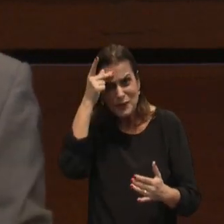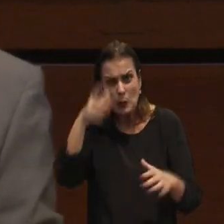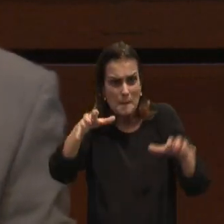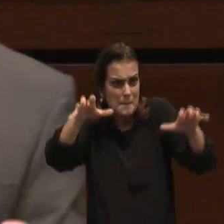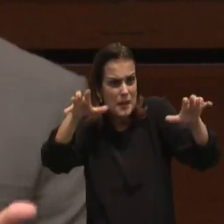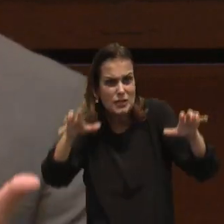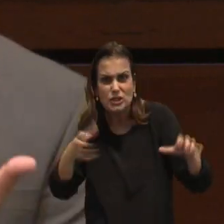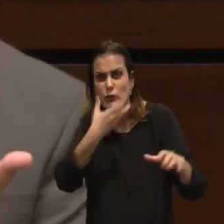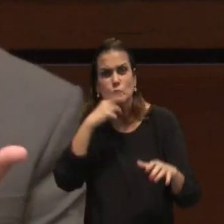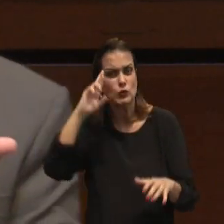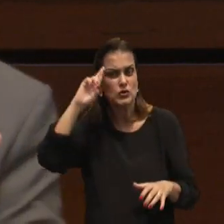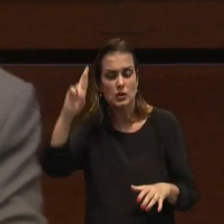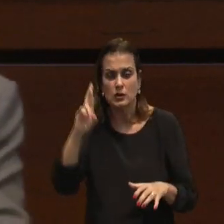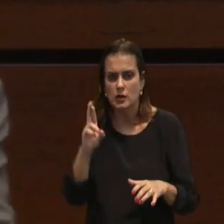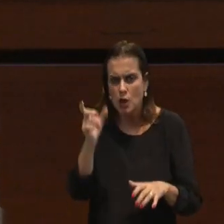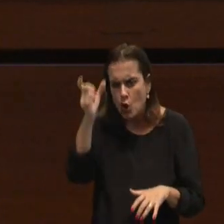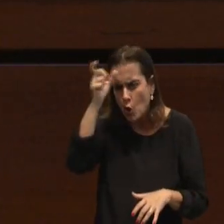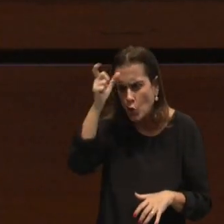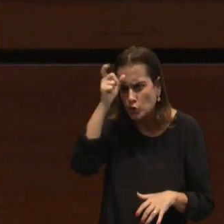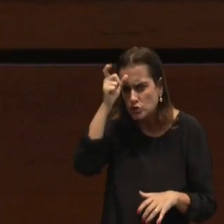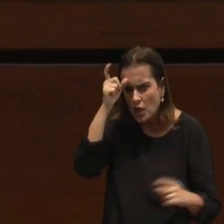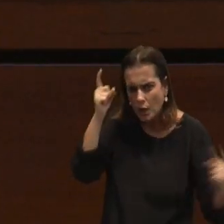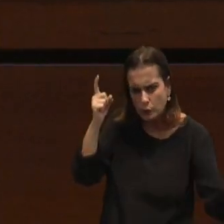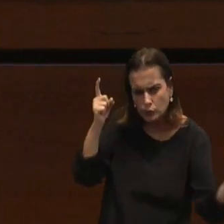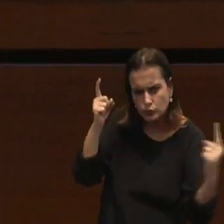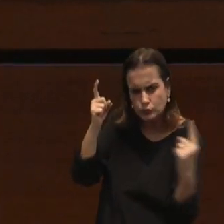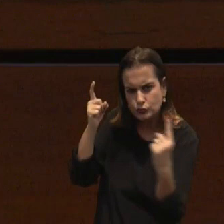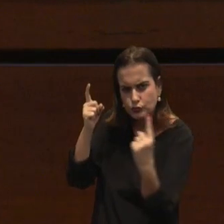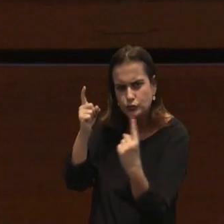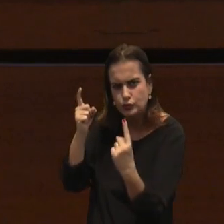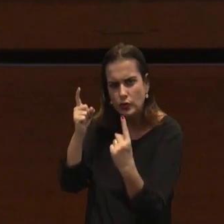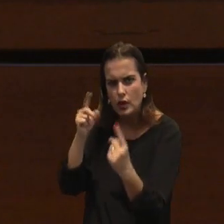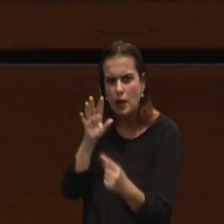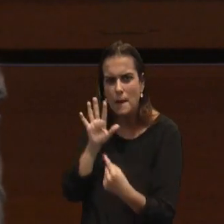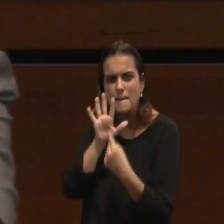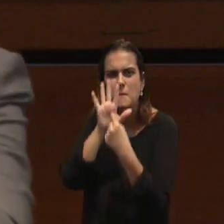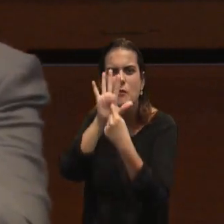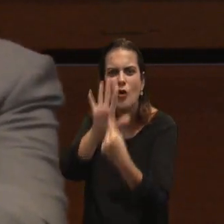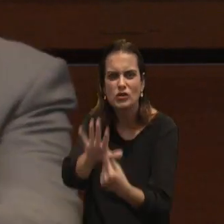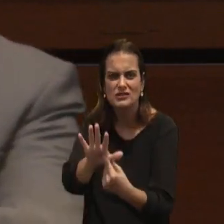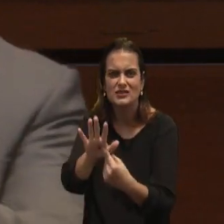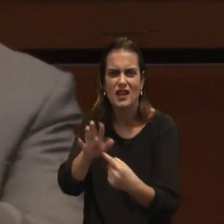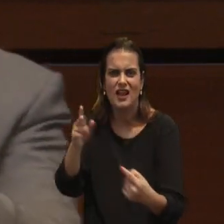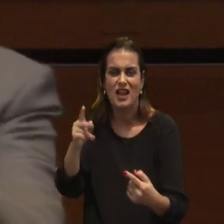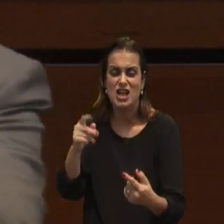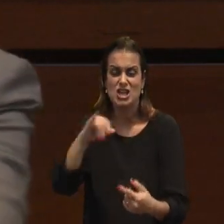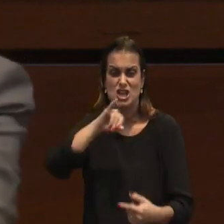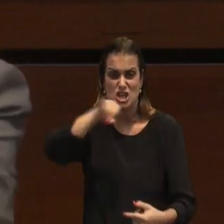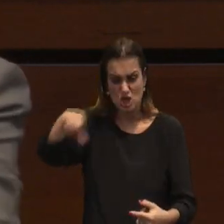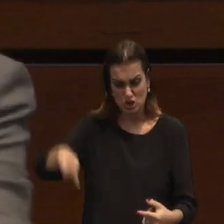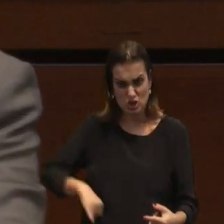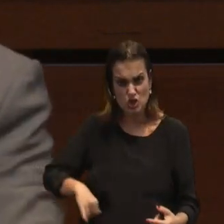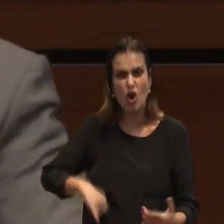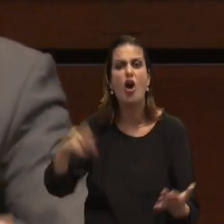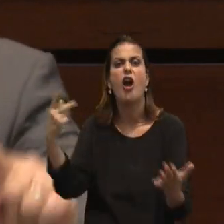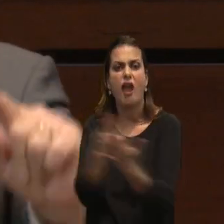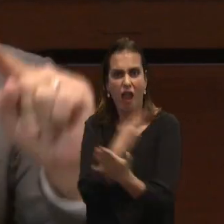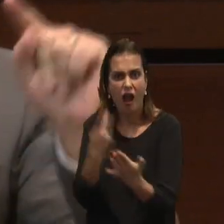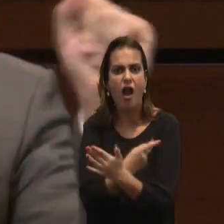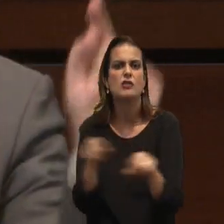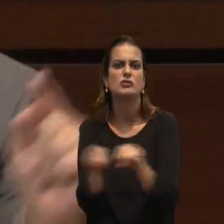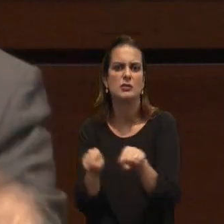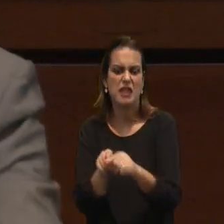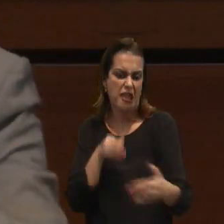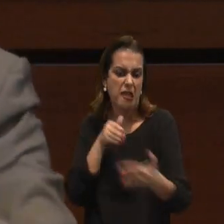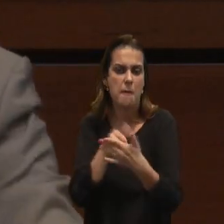e diz a Bíblia que Satanás se apresenta para apontar o erro de Jó, tentando impedir a fé, tentando